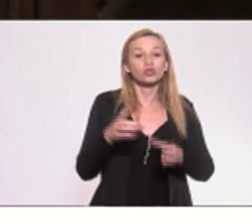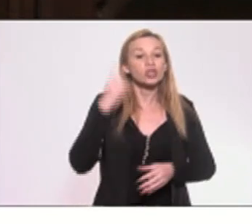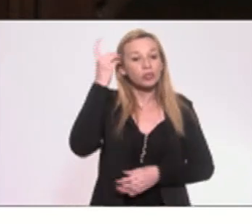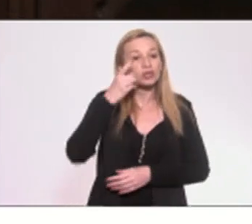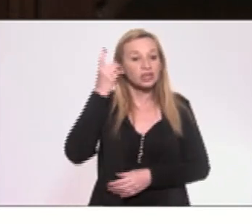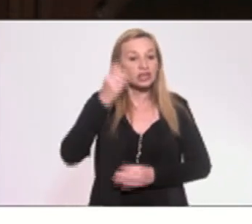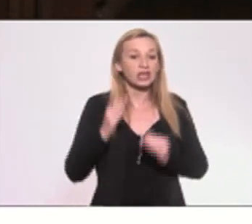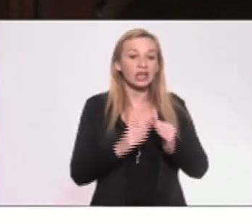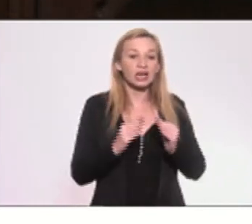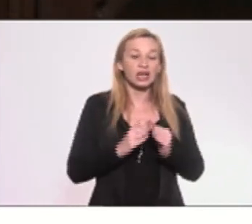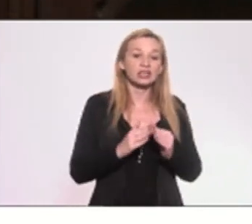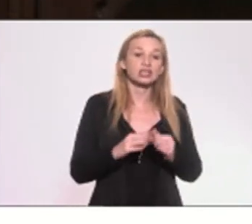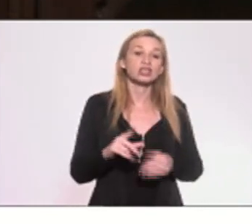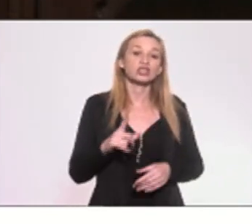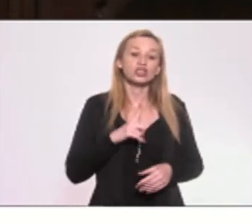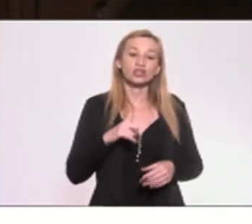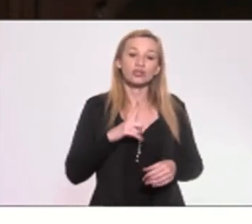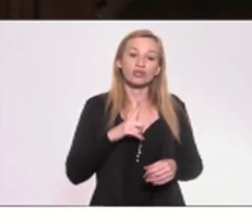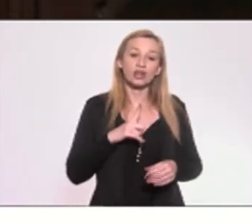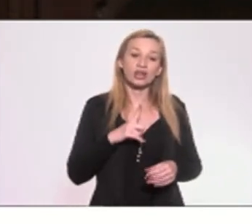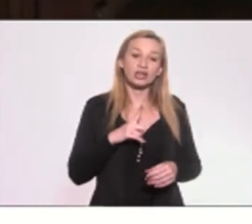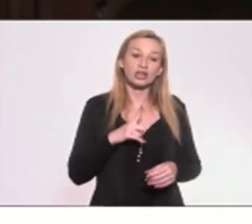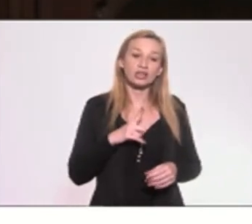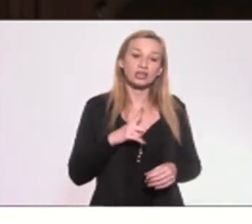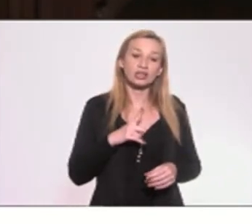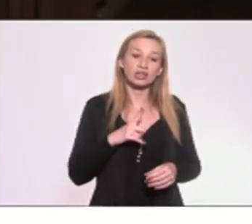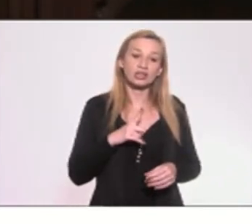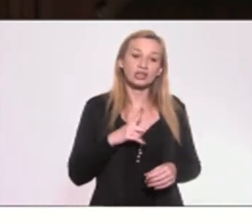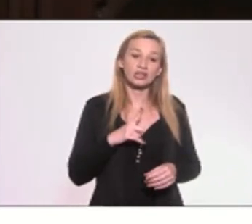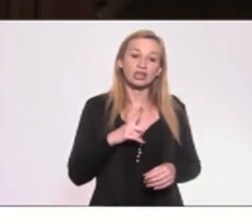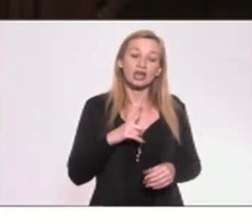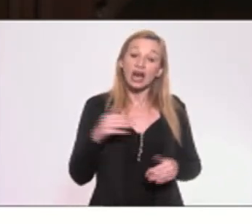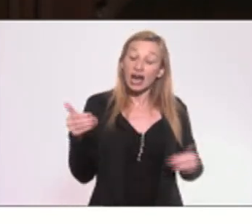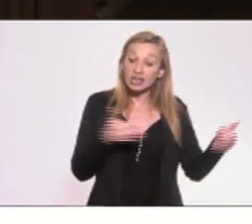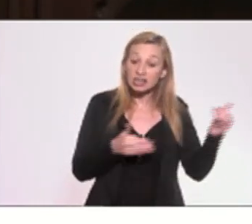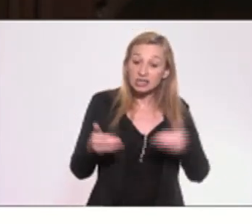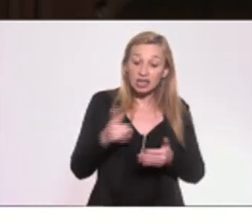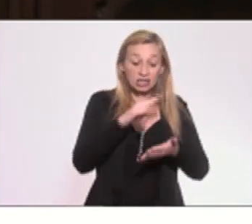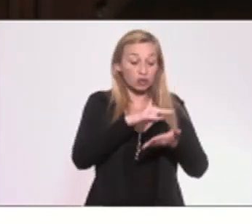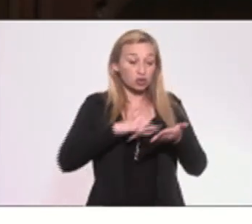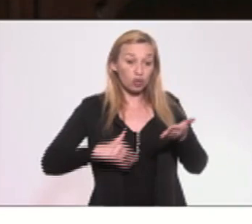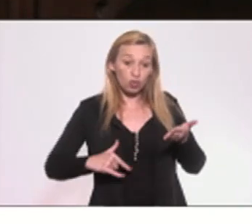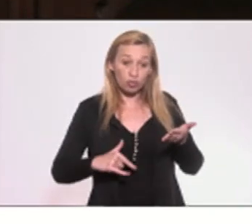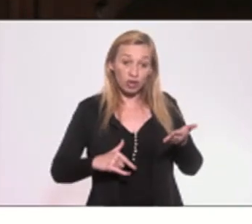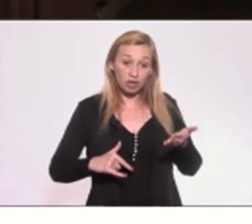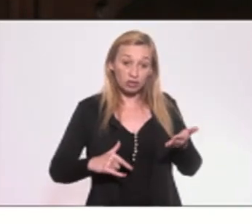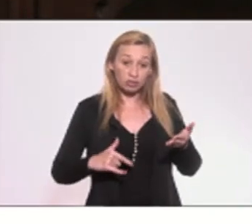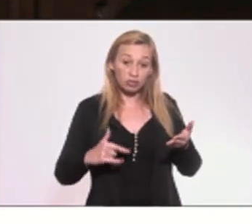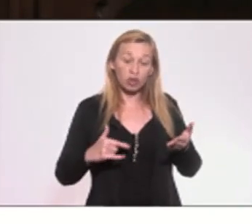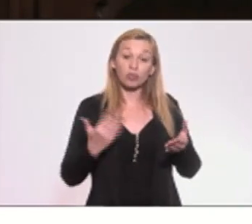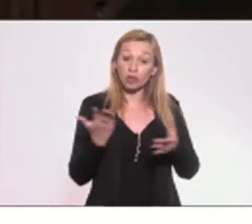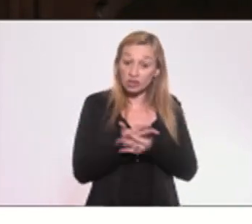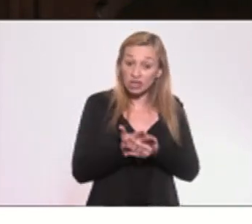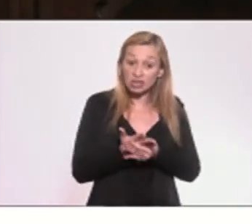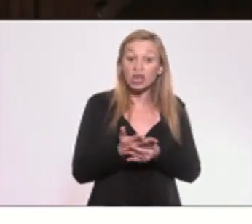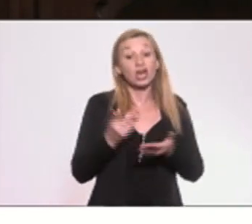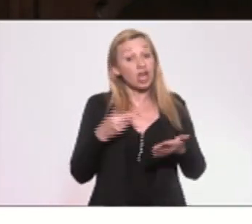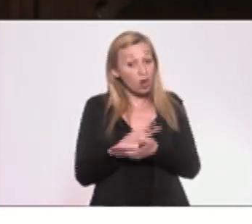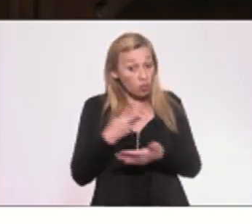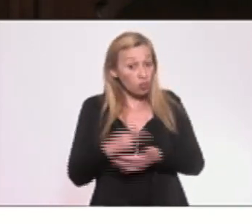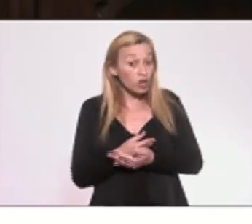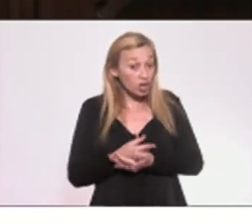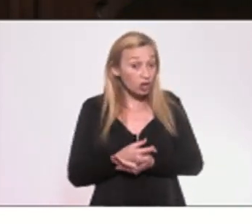casa tivessem acesso aos autos. Isso também é uma falha, isso também pode redundar